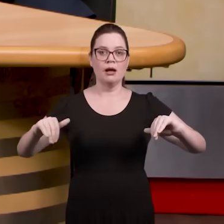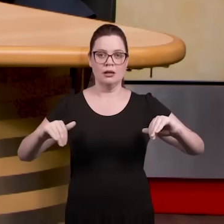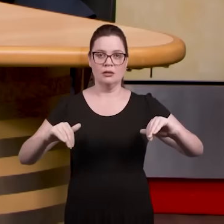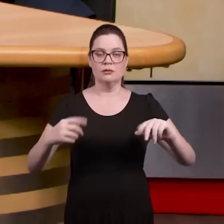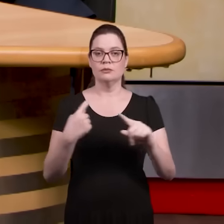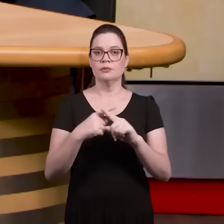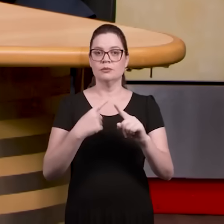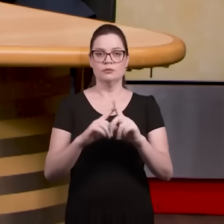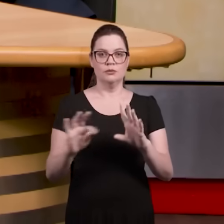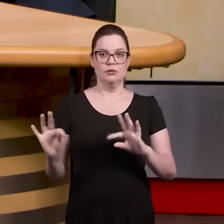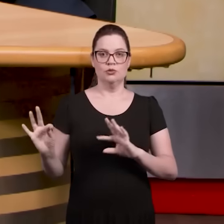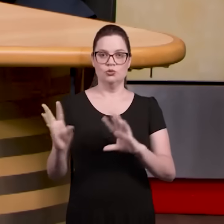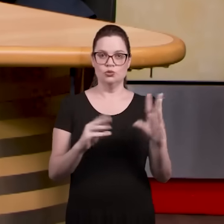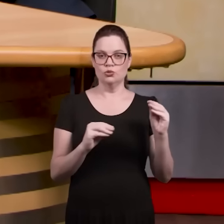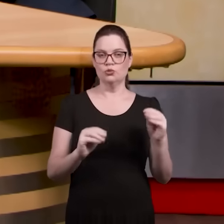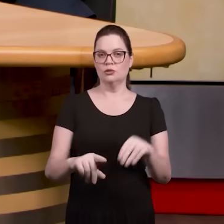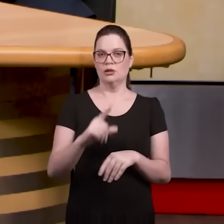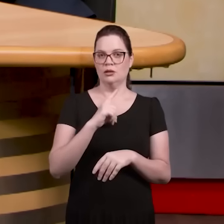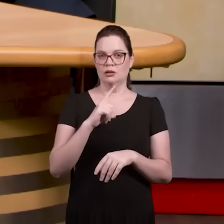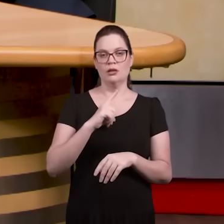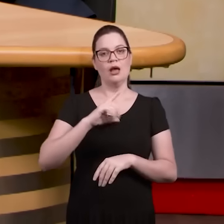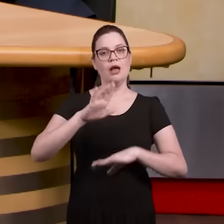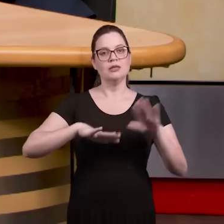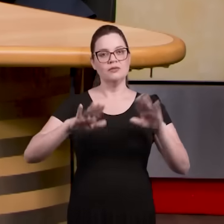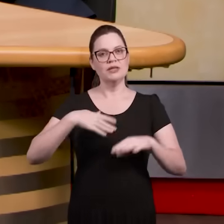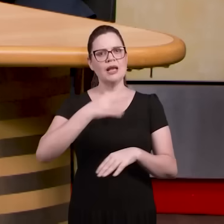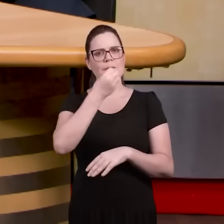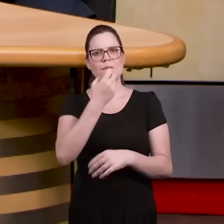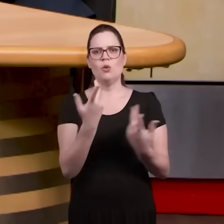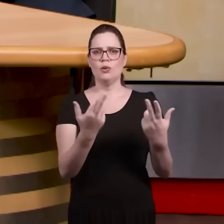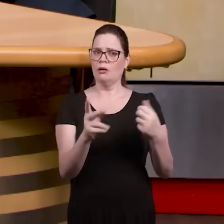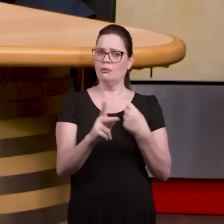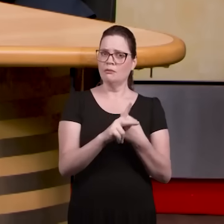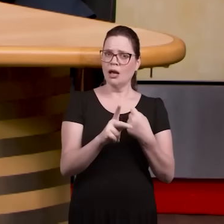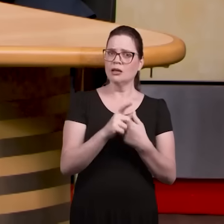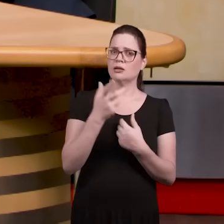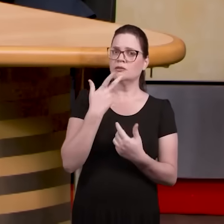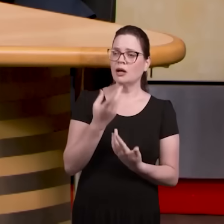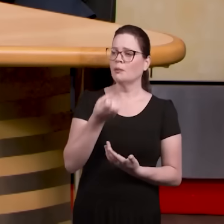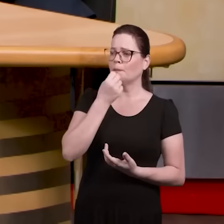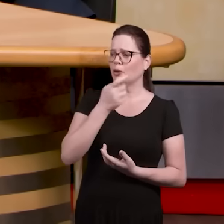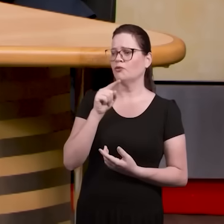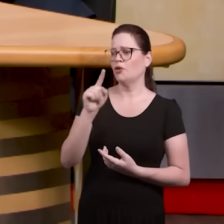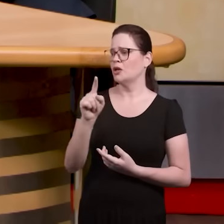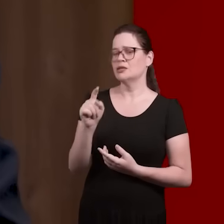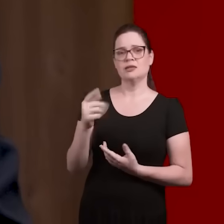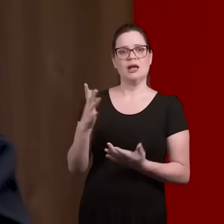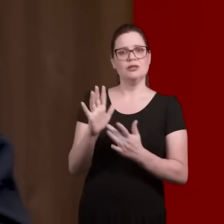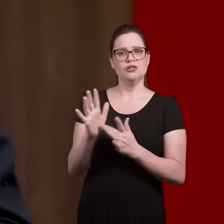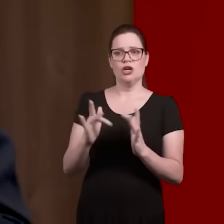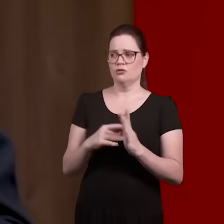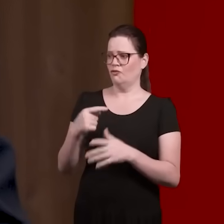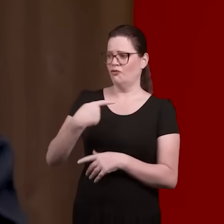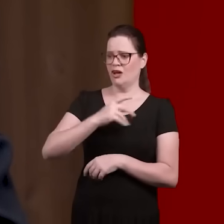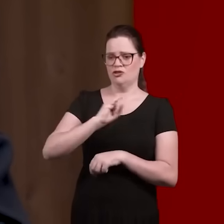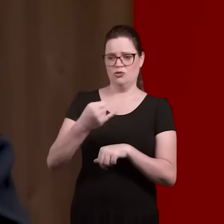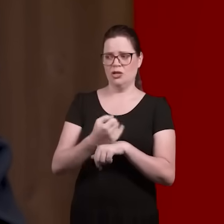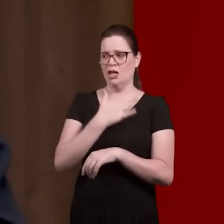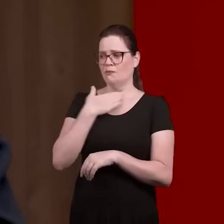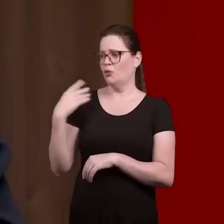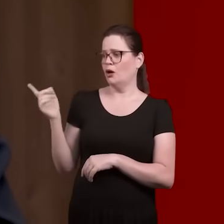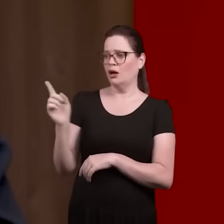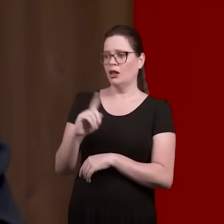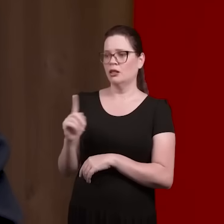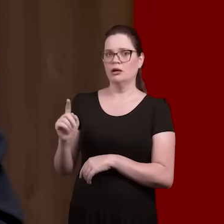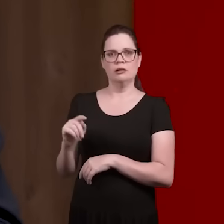perceber, porque aquilo que vem, às vezes, são coisas boas, como Pedro, muito bem intencionada, coisa até bonita, mas não